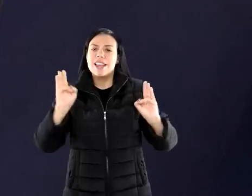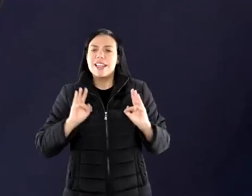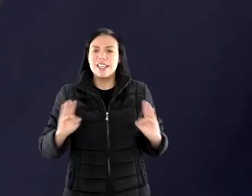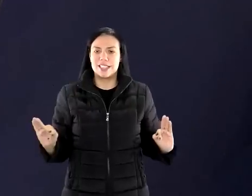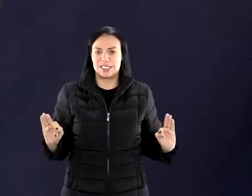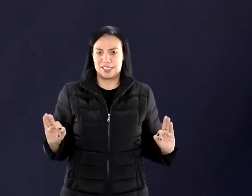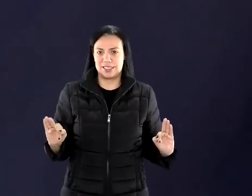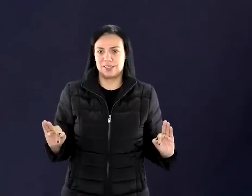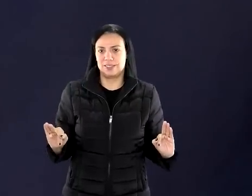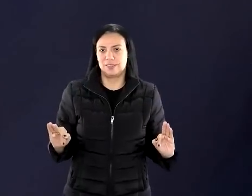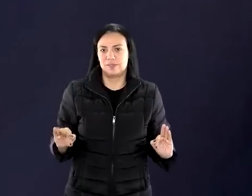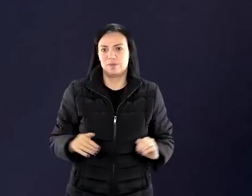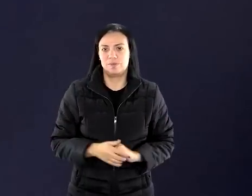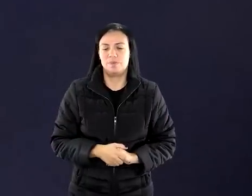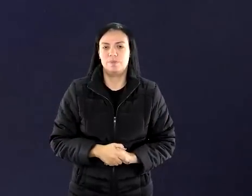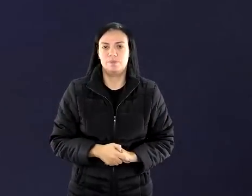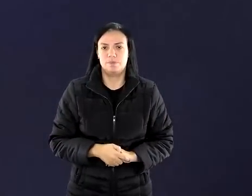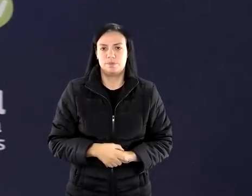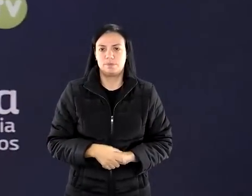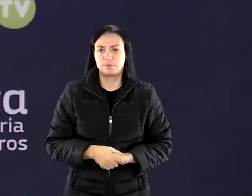Mas não somente isso. Por quê?